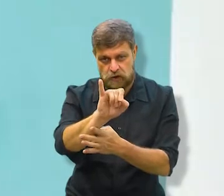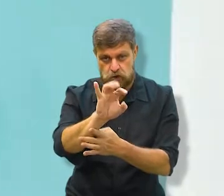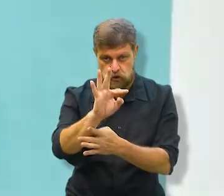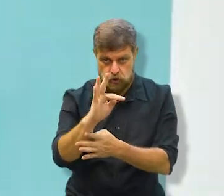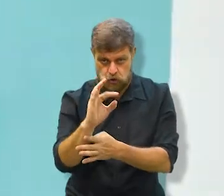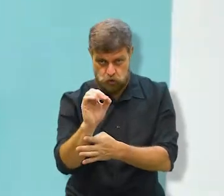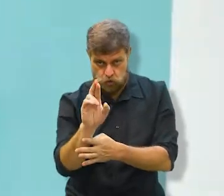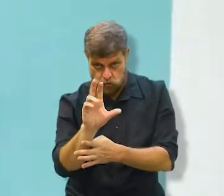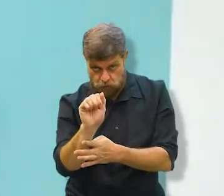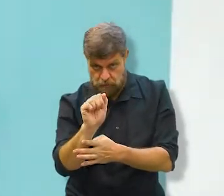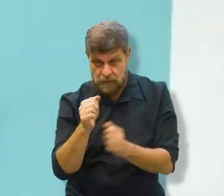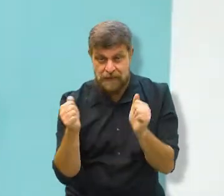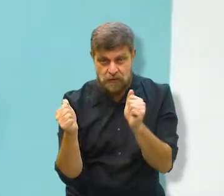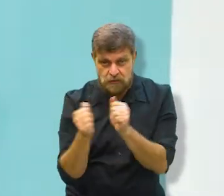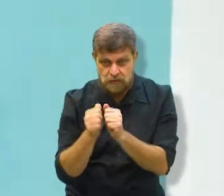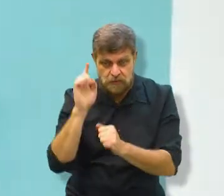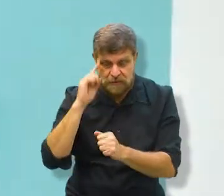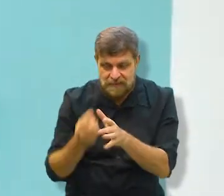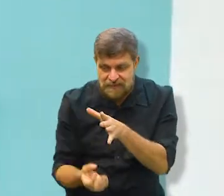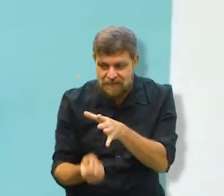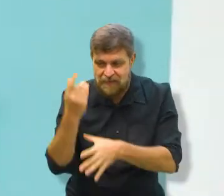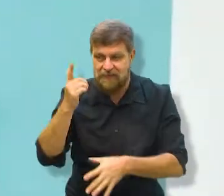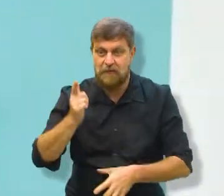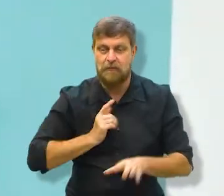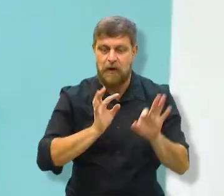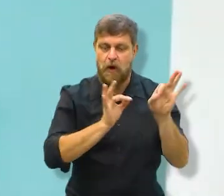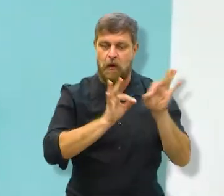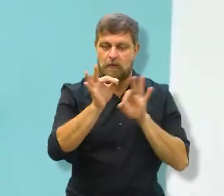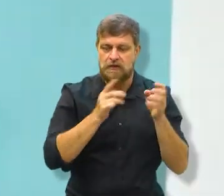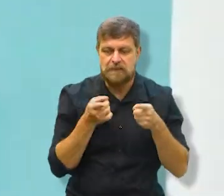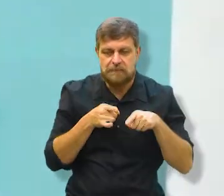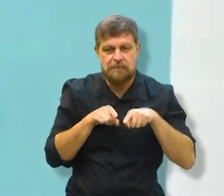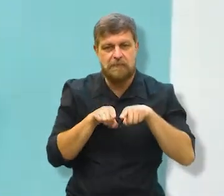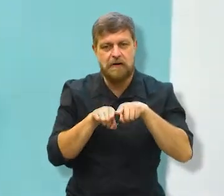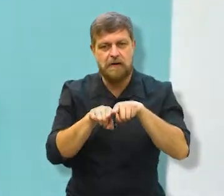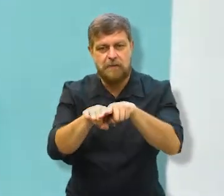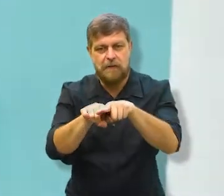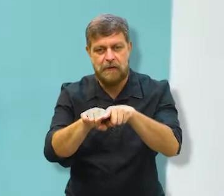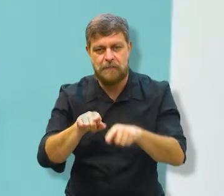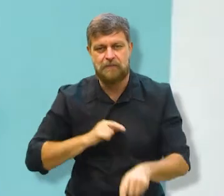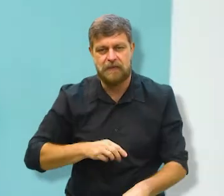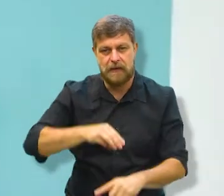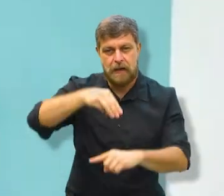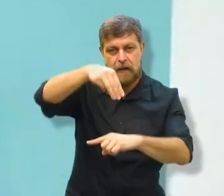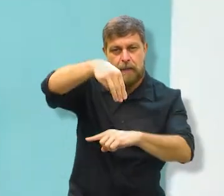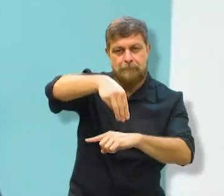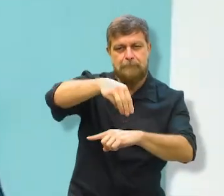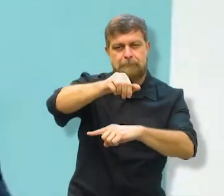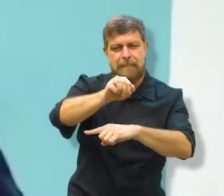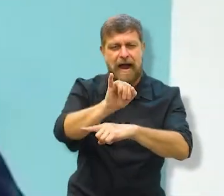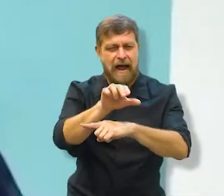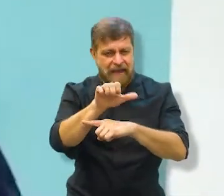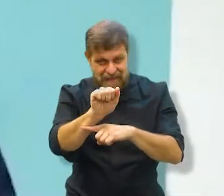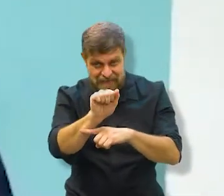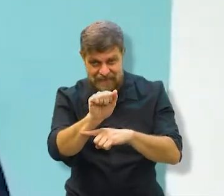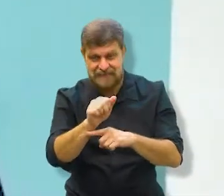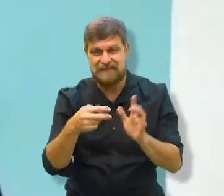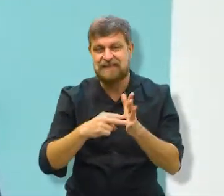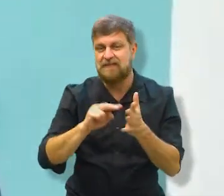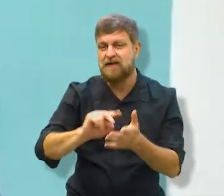junto com a fundação da editora, a gente lançou esse projeto literário que é o Maína, que é um